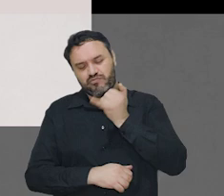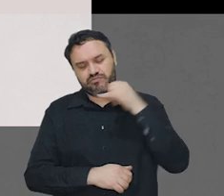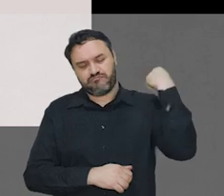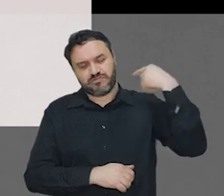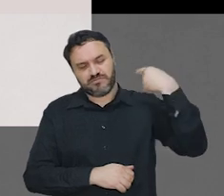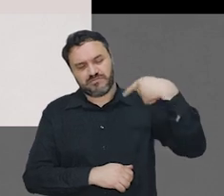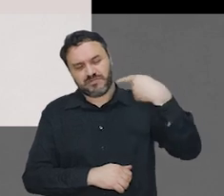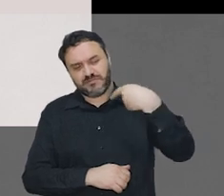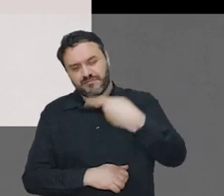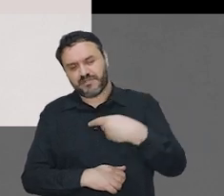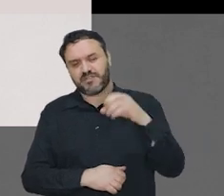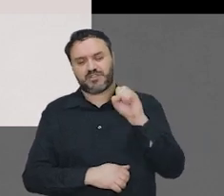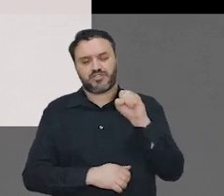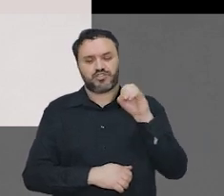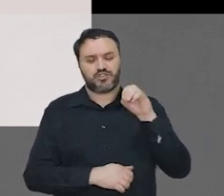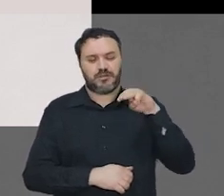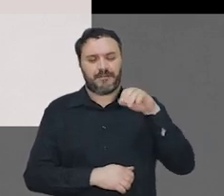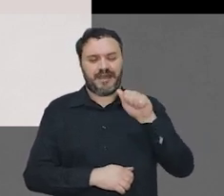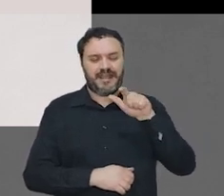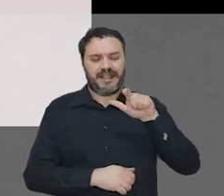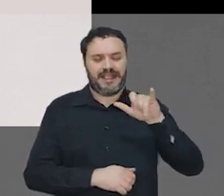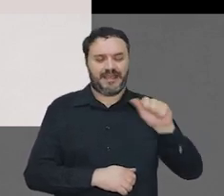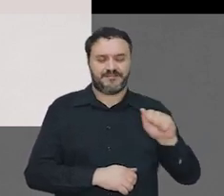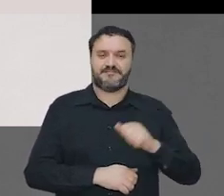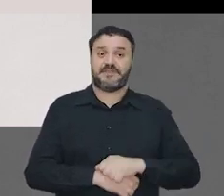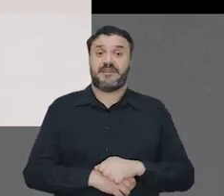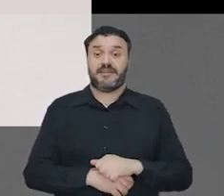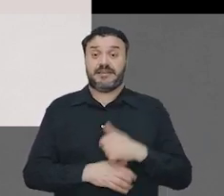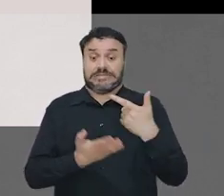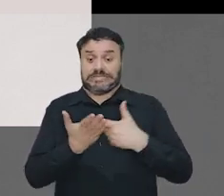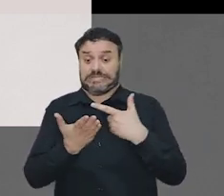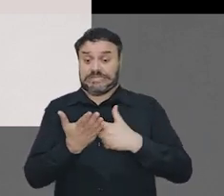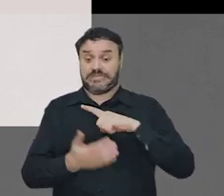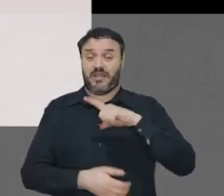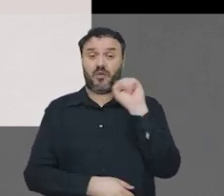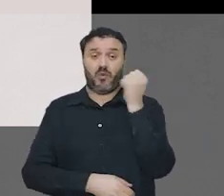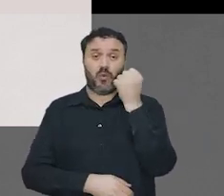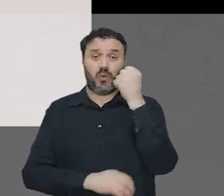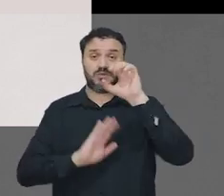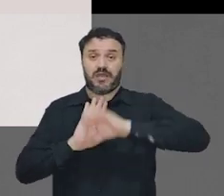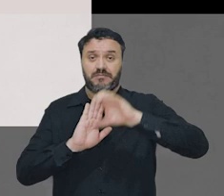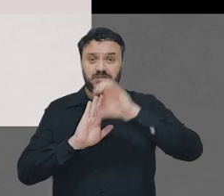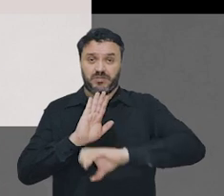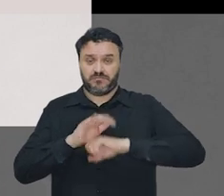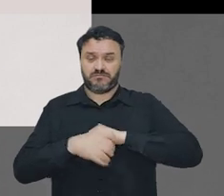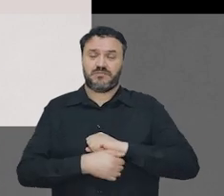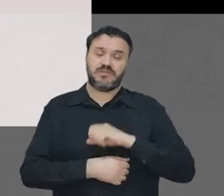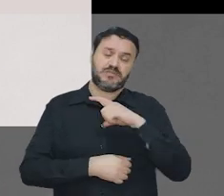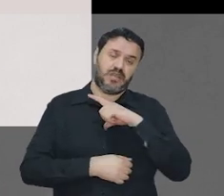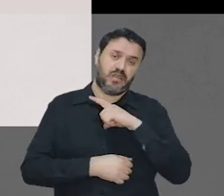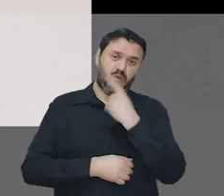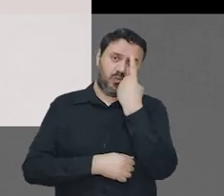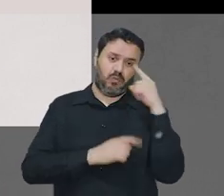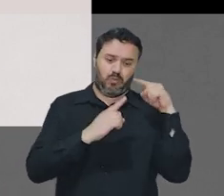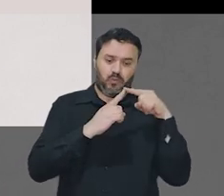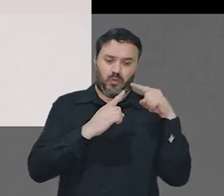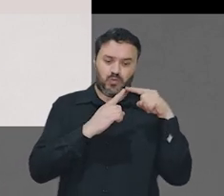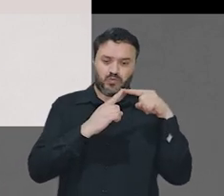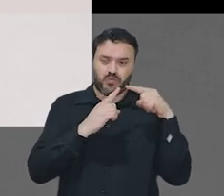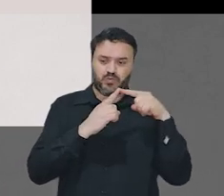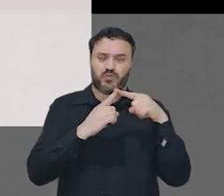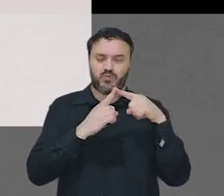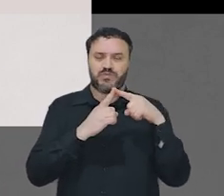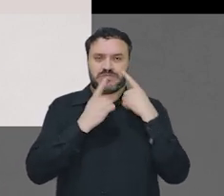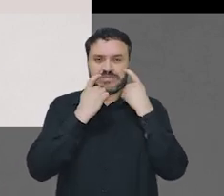em 8 capítulos, cada capítulo a partir de um ponto de interesse de Roma, o Teatro Sistina,